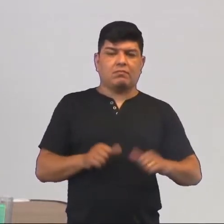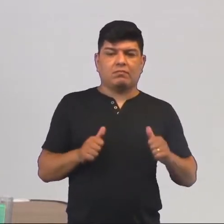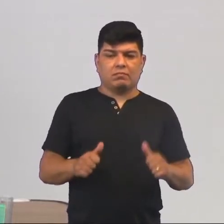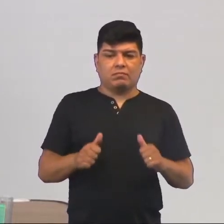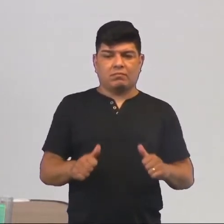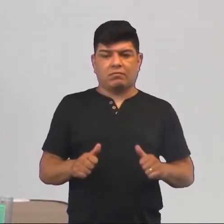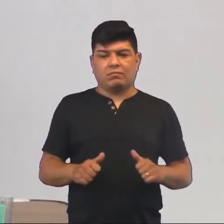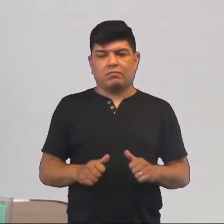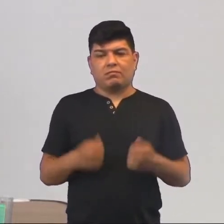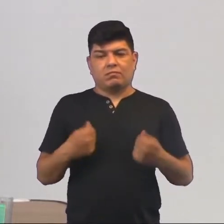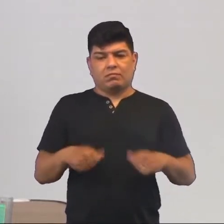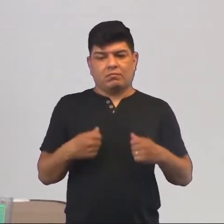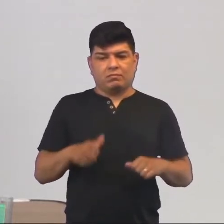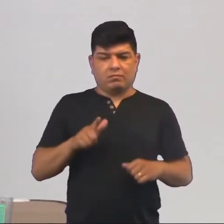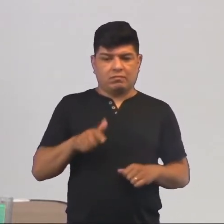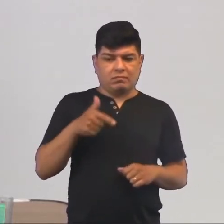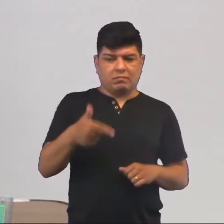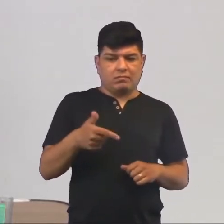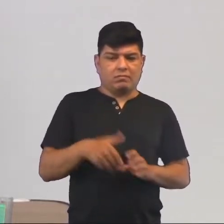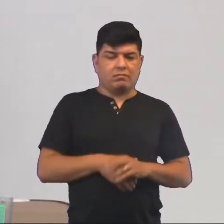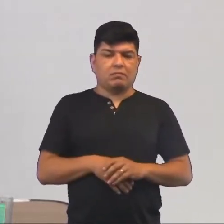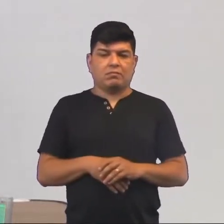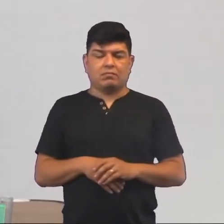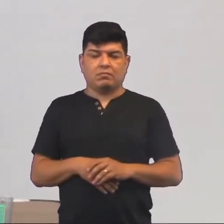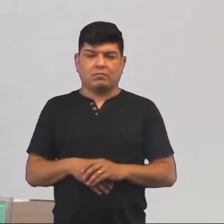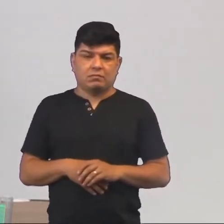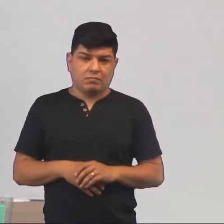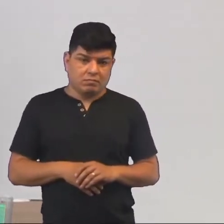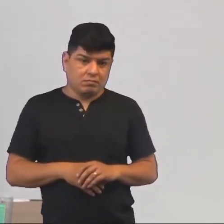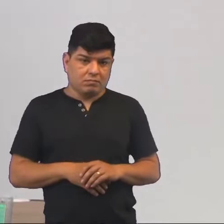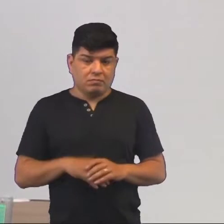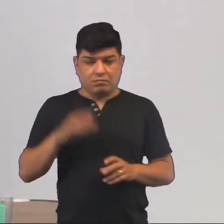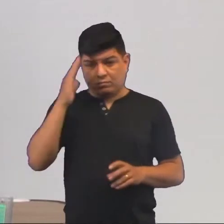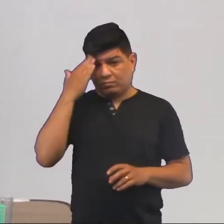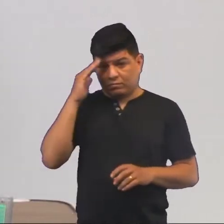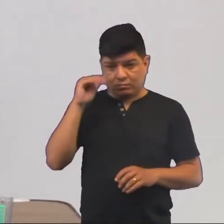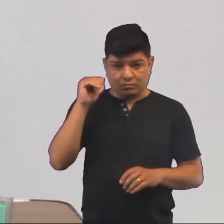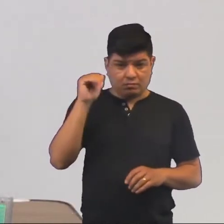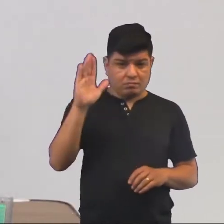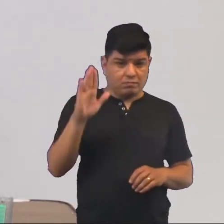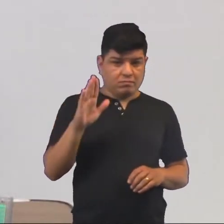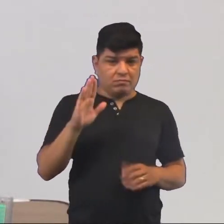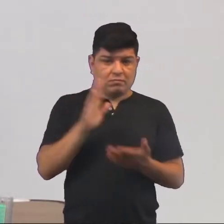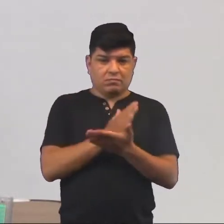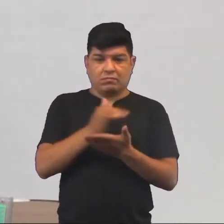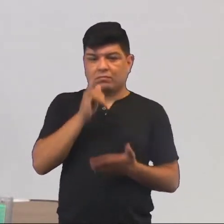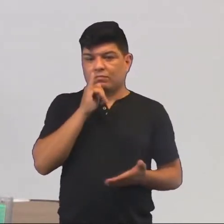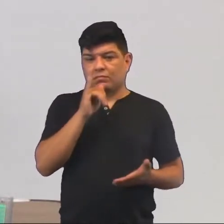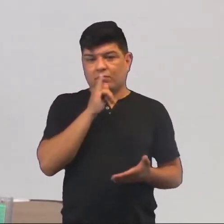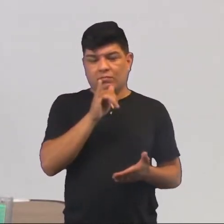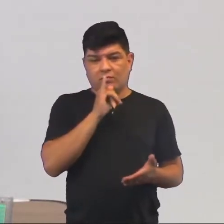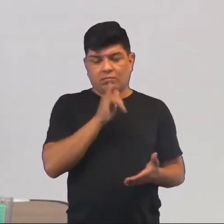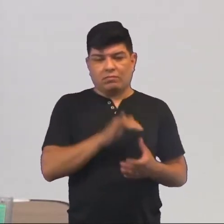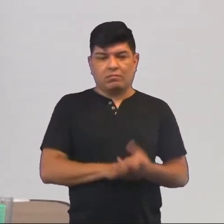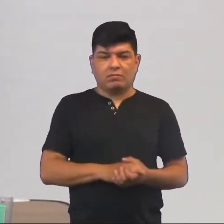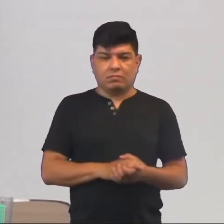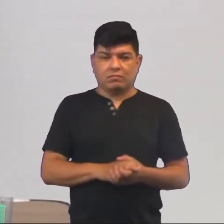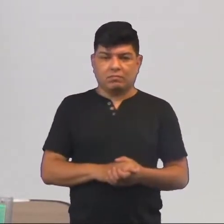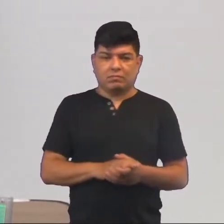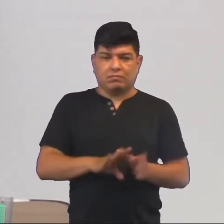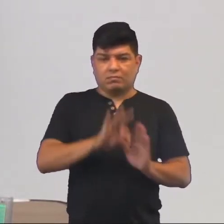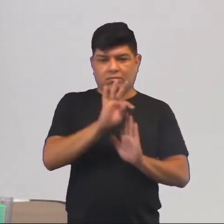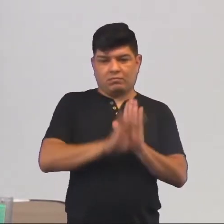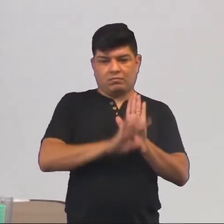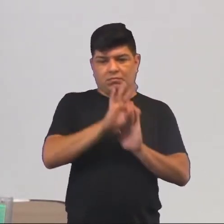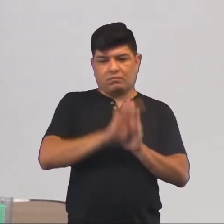tá? Ou seja, um necessita do outro. Tá? Para a gente compreender um pouco mais, vamos ver mais alguns exemplos aqui, ó. Nos textos que a